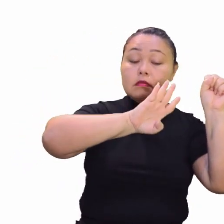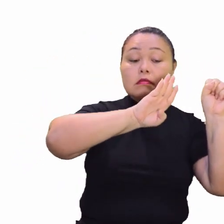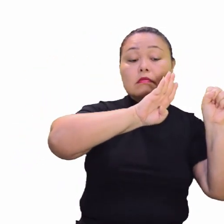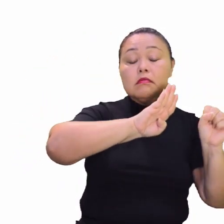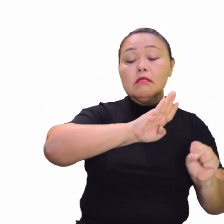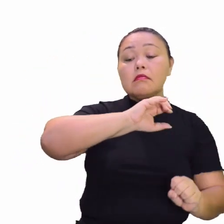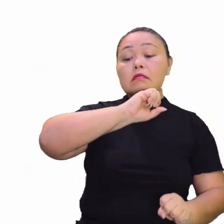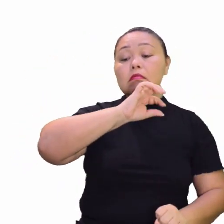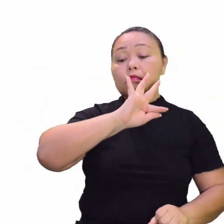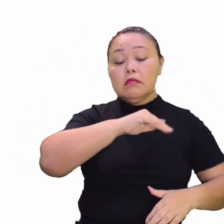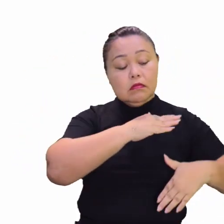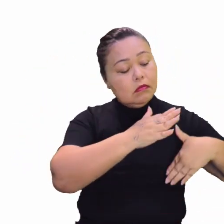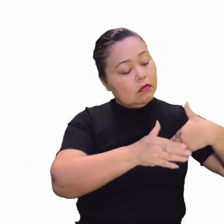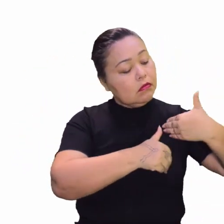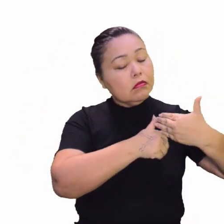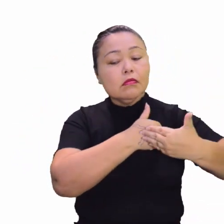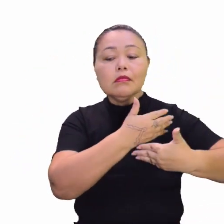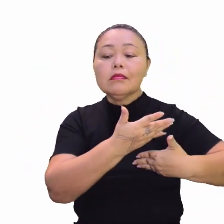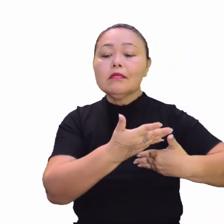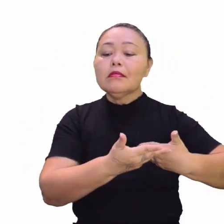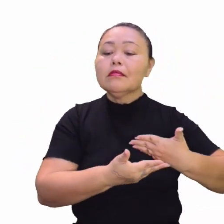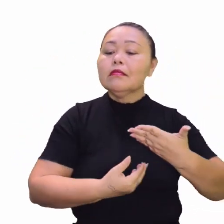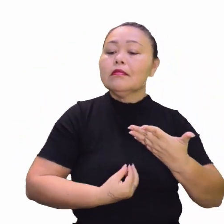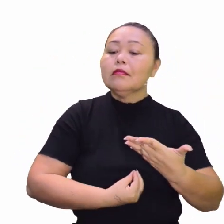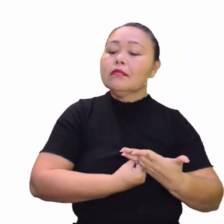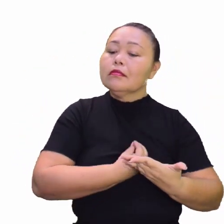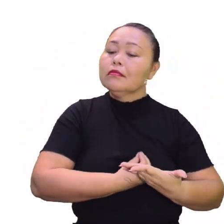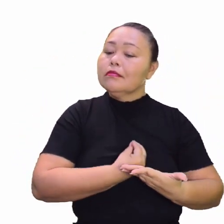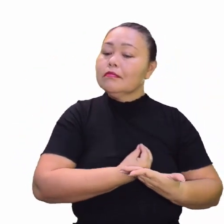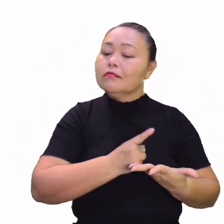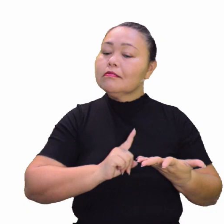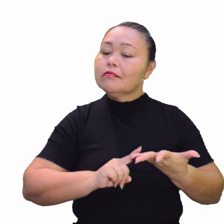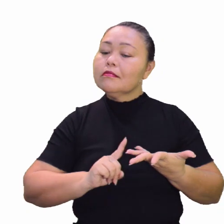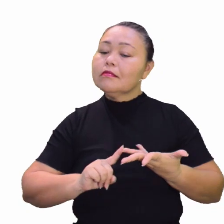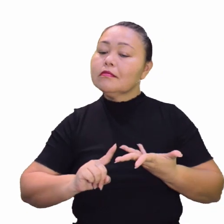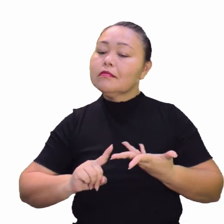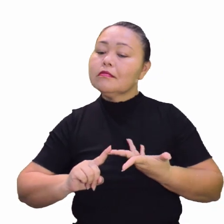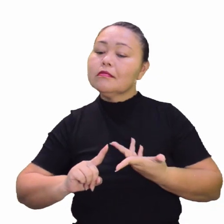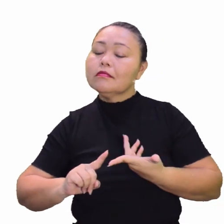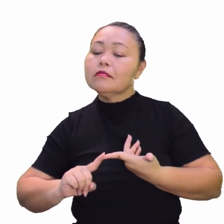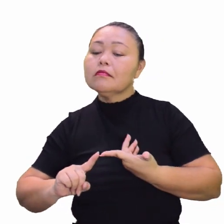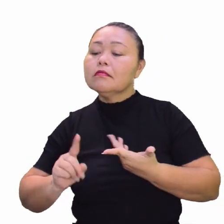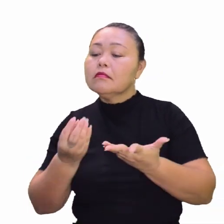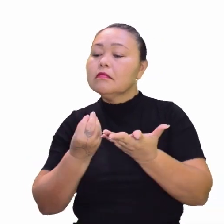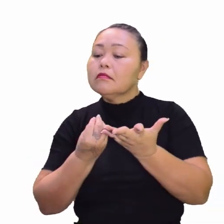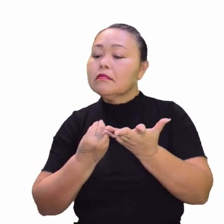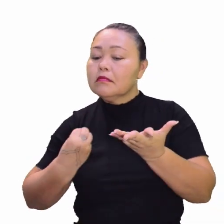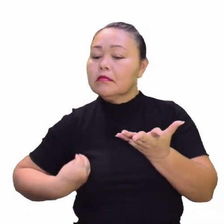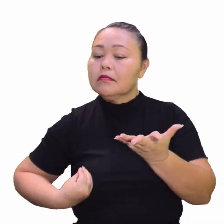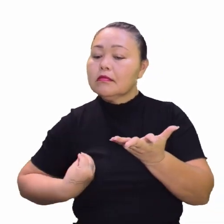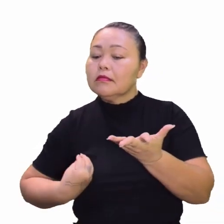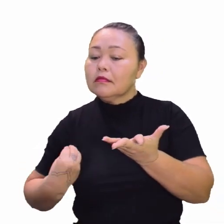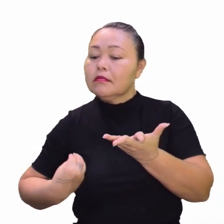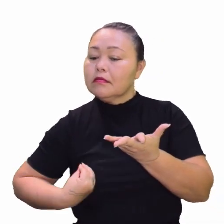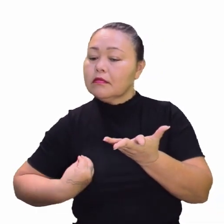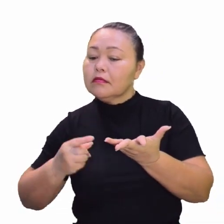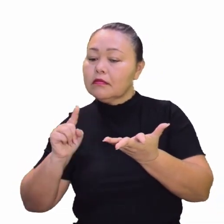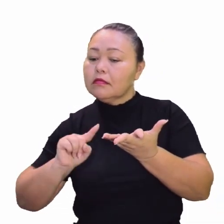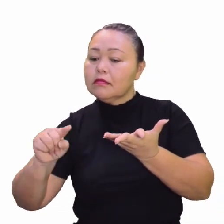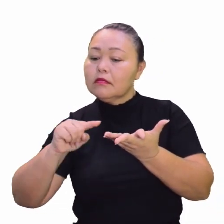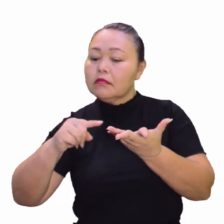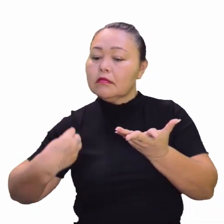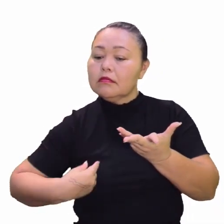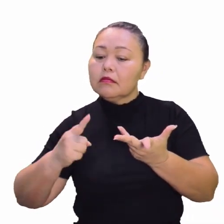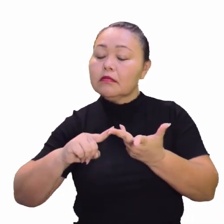vida, não é isso? Exato. E todos eles interligados e interdependentes.